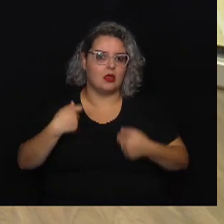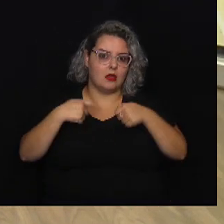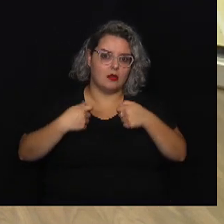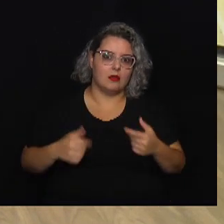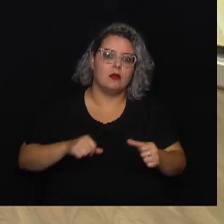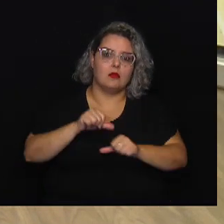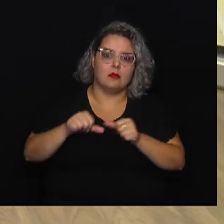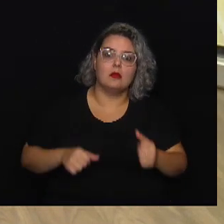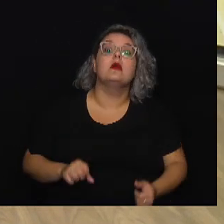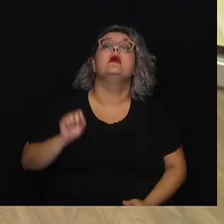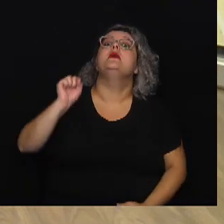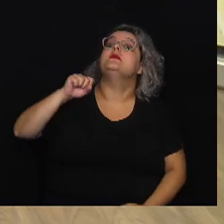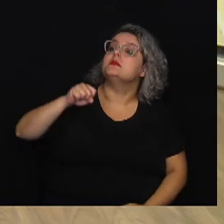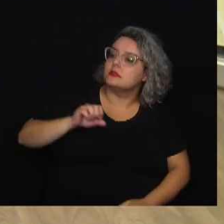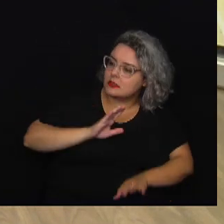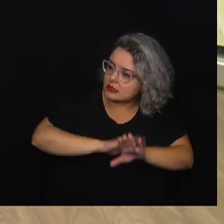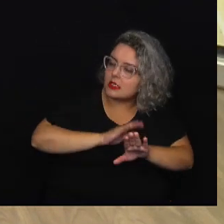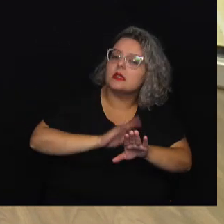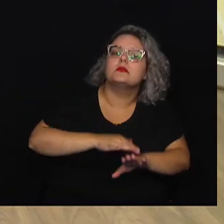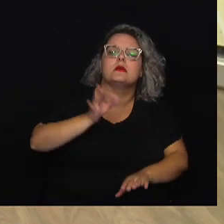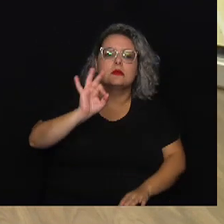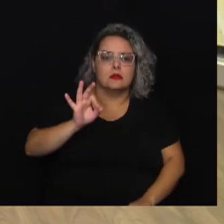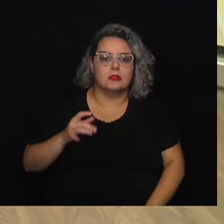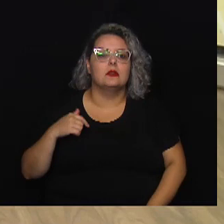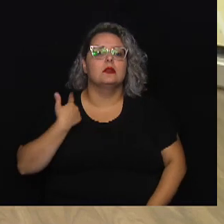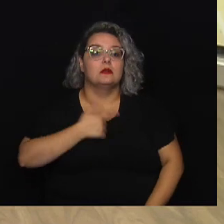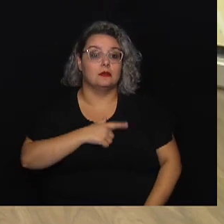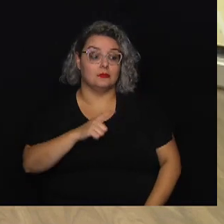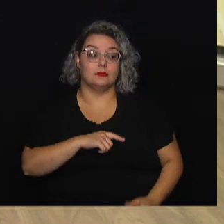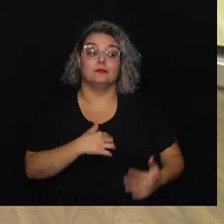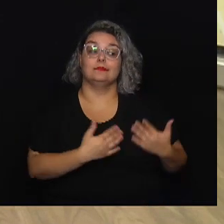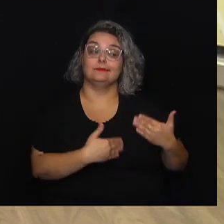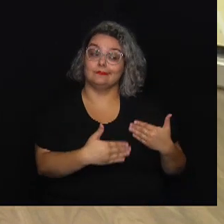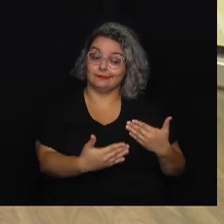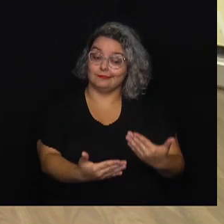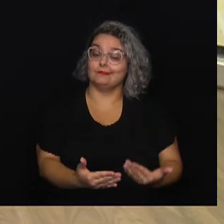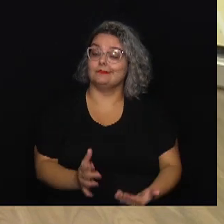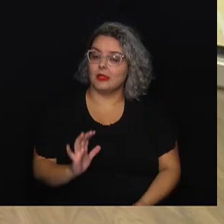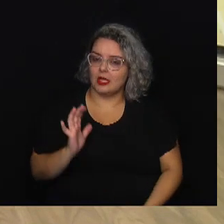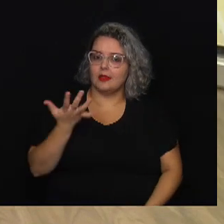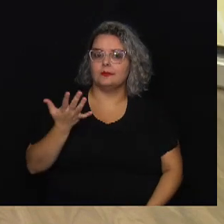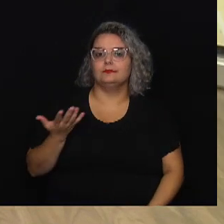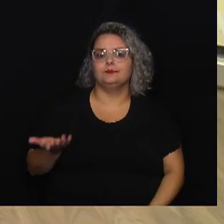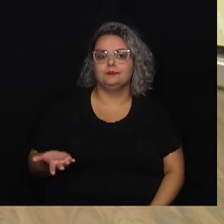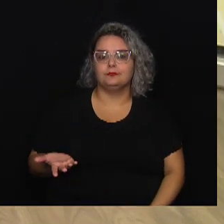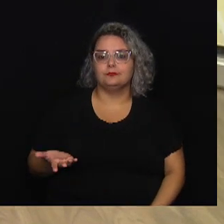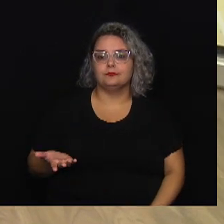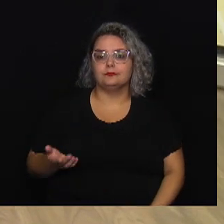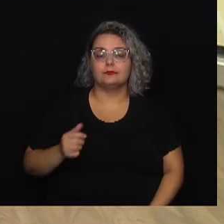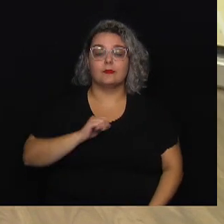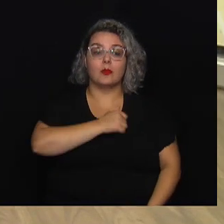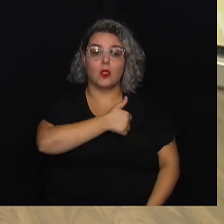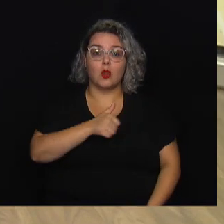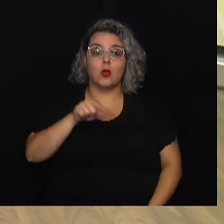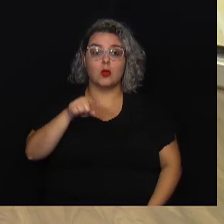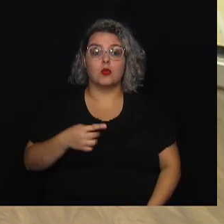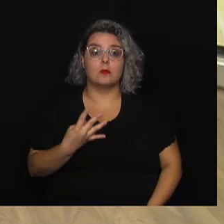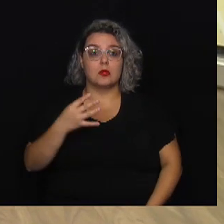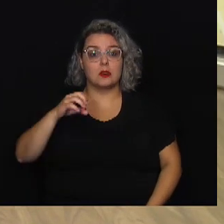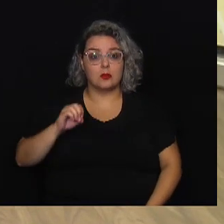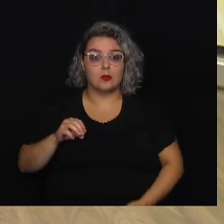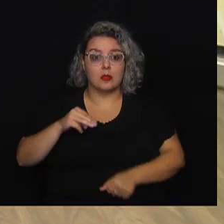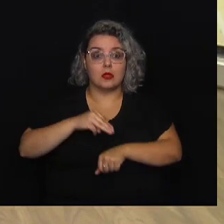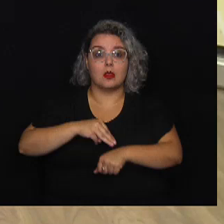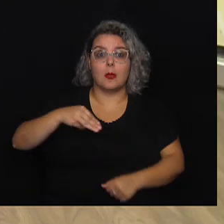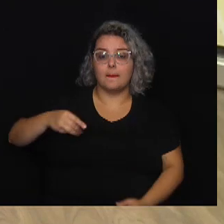essa situação e que nós temos aí um longo caminho para percorrer ainda, né? 11h mais 40 minutos, Maria